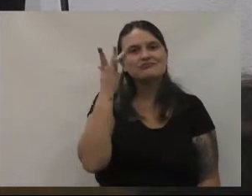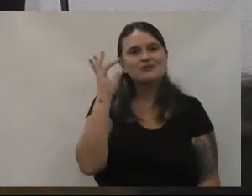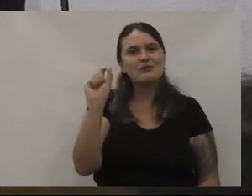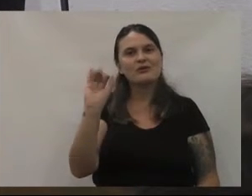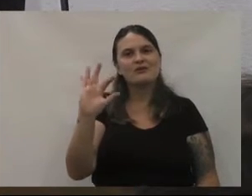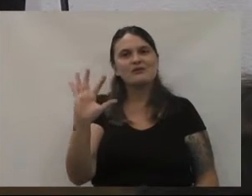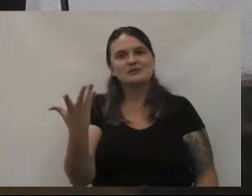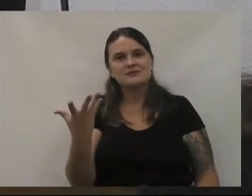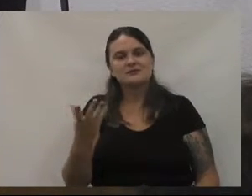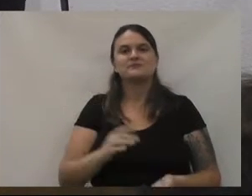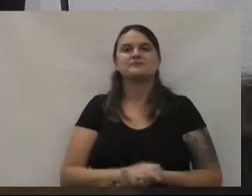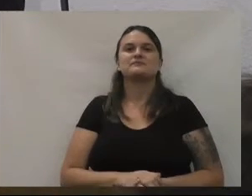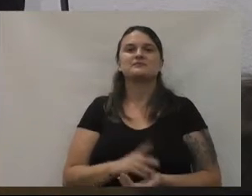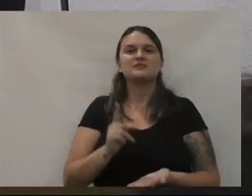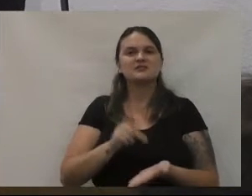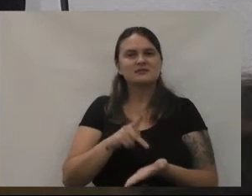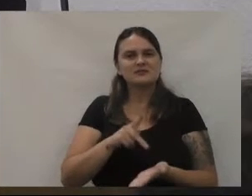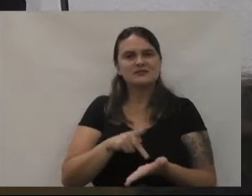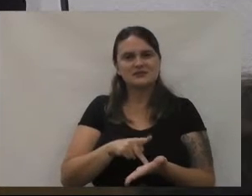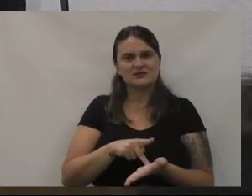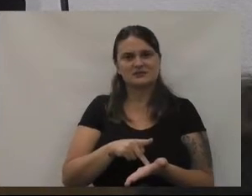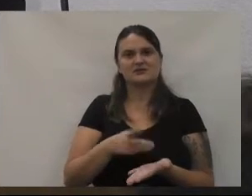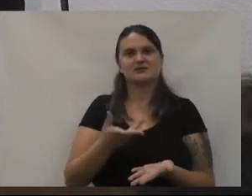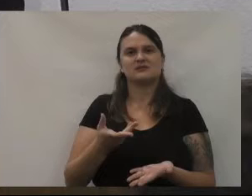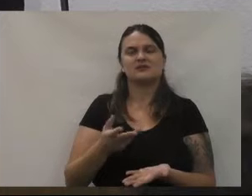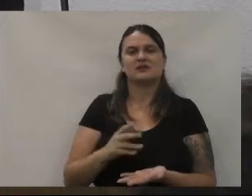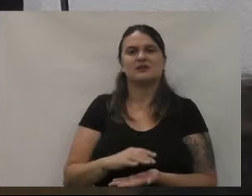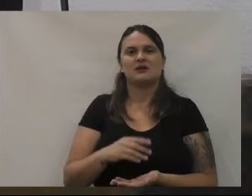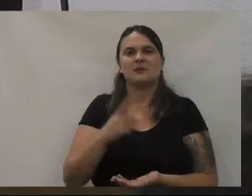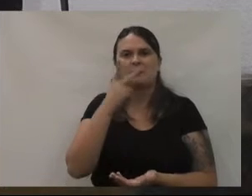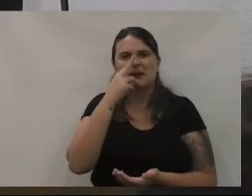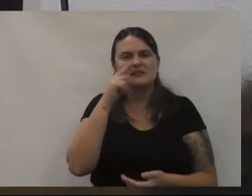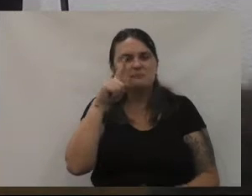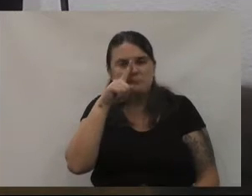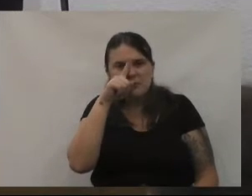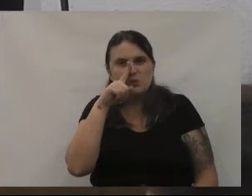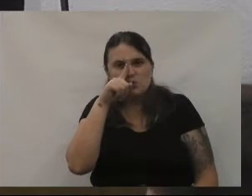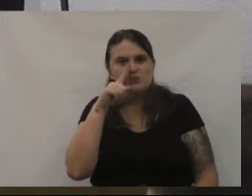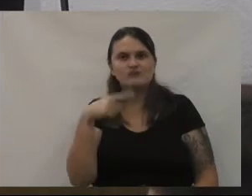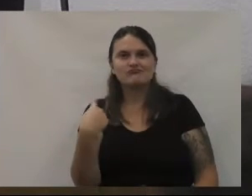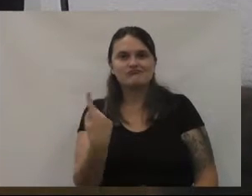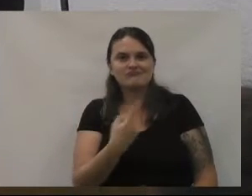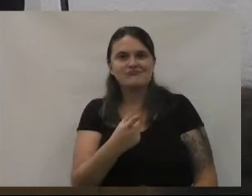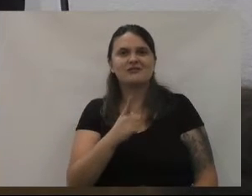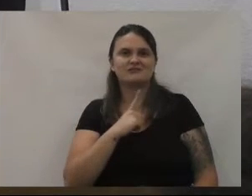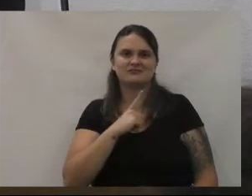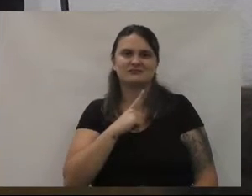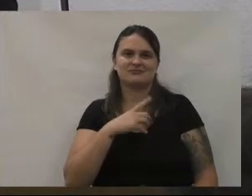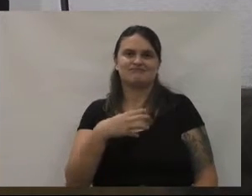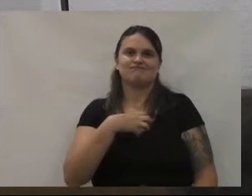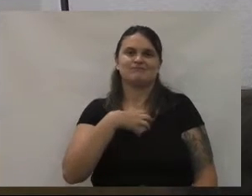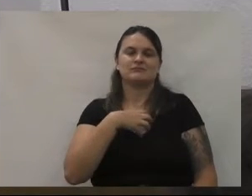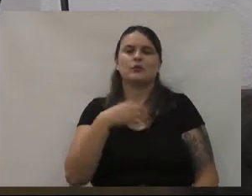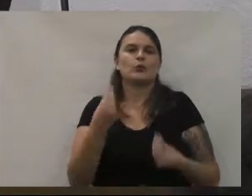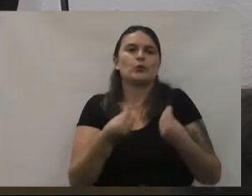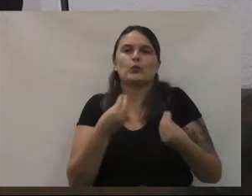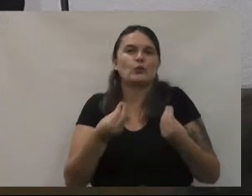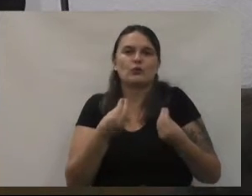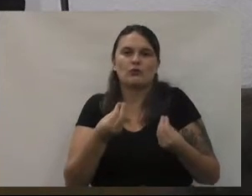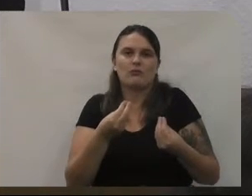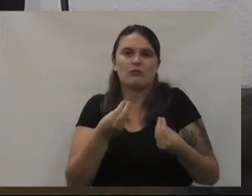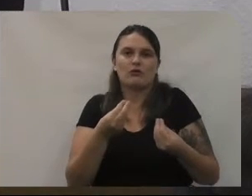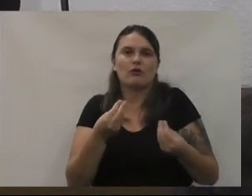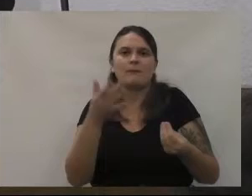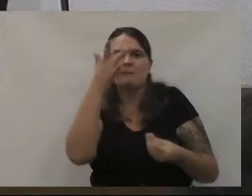aí. Realmente é um risco que nós estamos correndo. E como é que fica essa